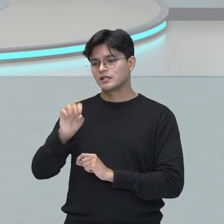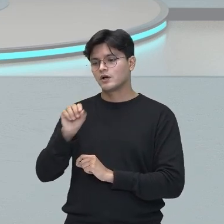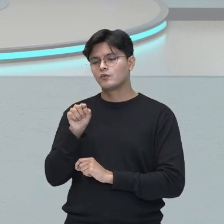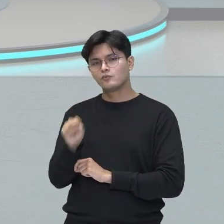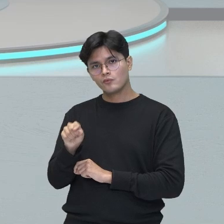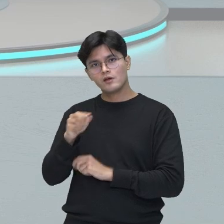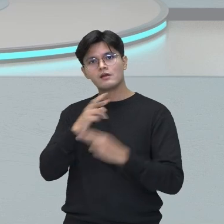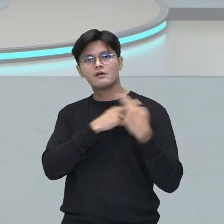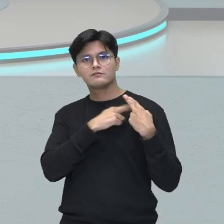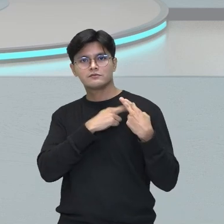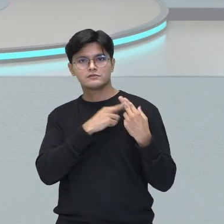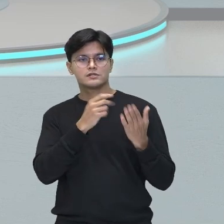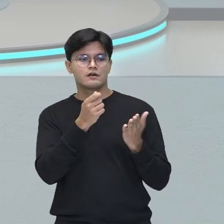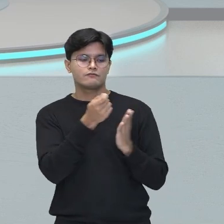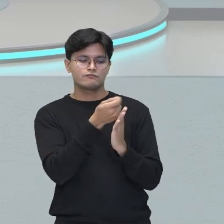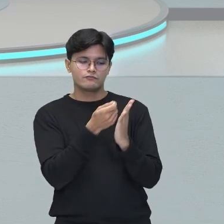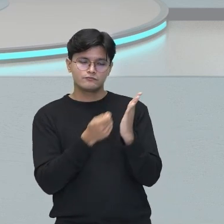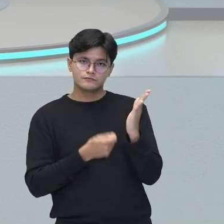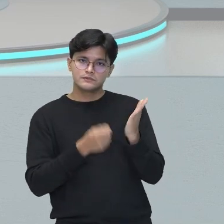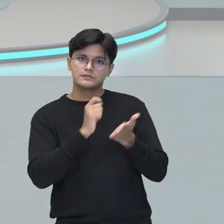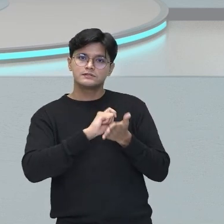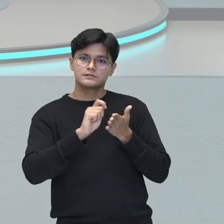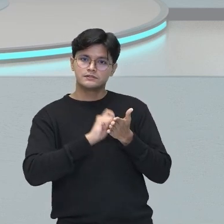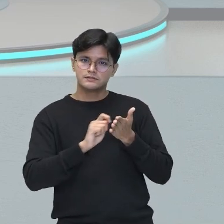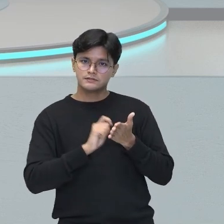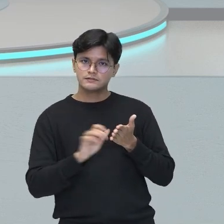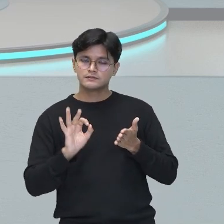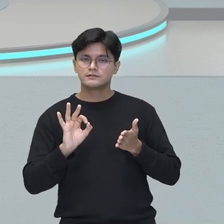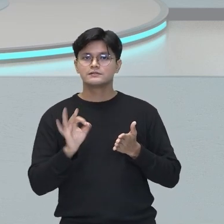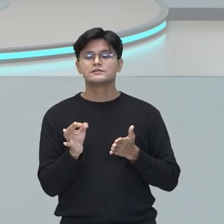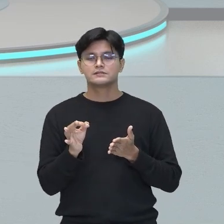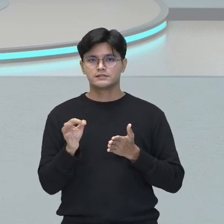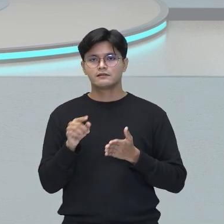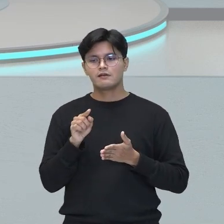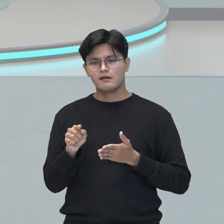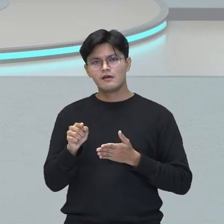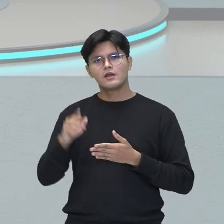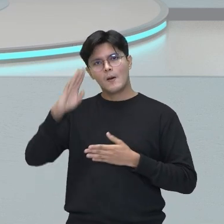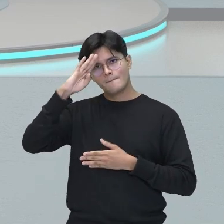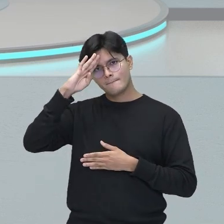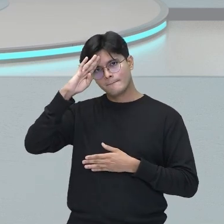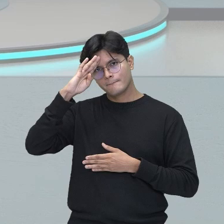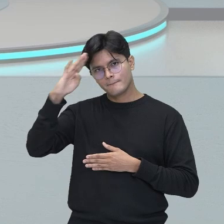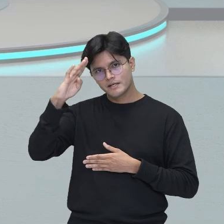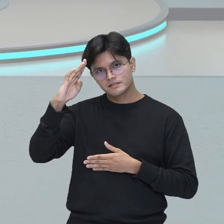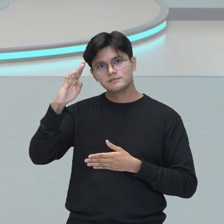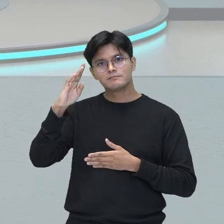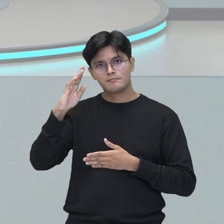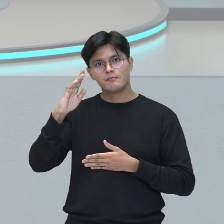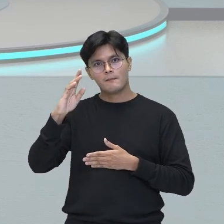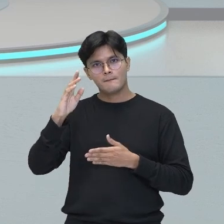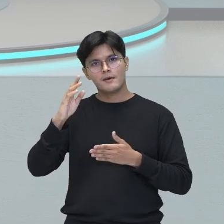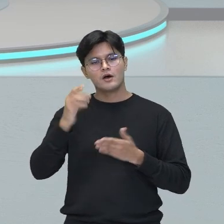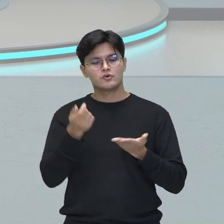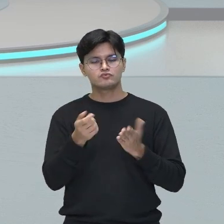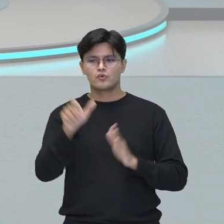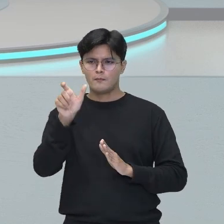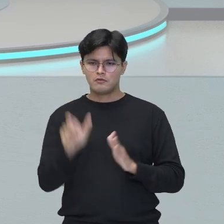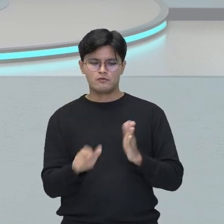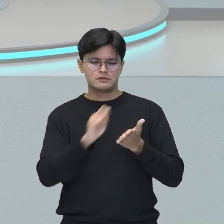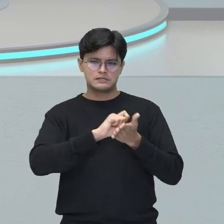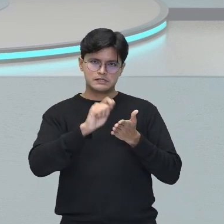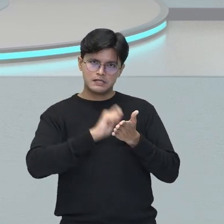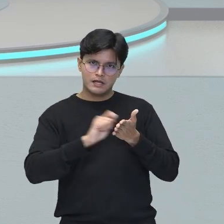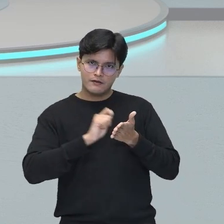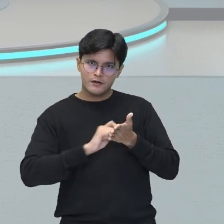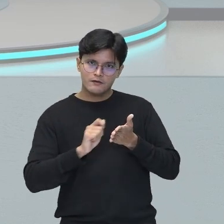escritas né então pelas crônicas ele era o principal cronista ah de Portugal